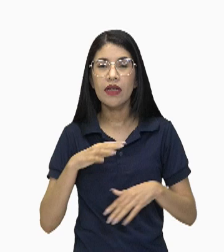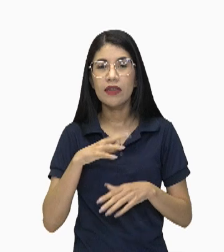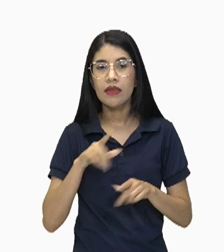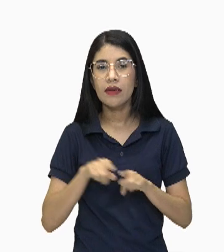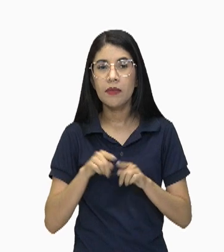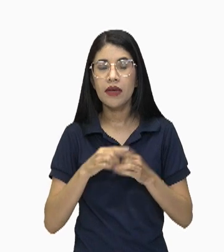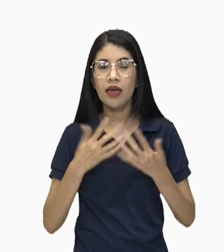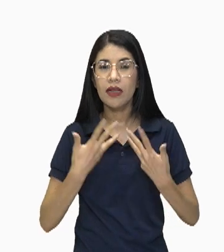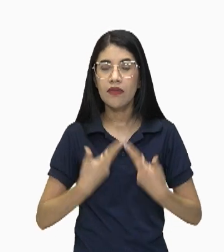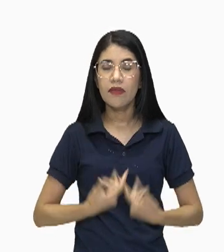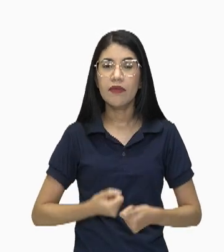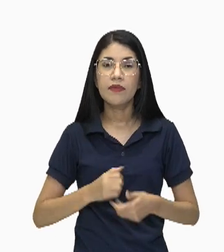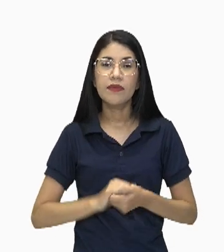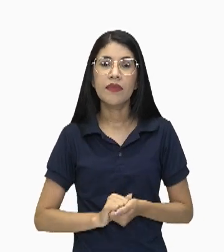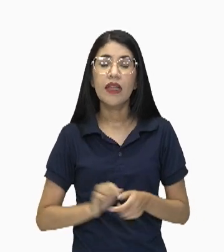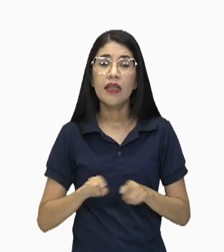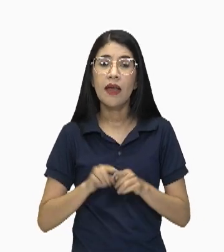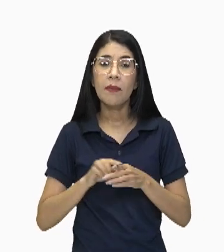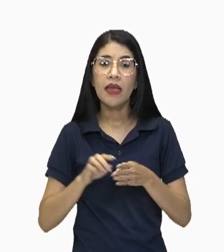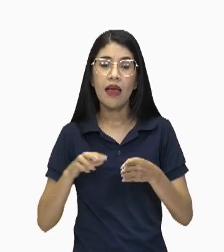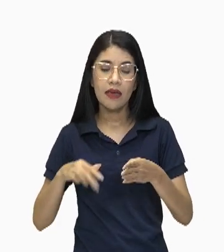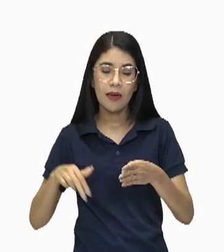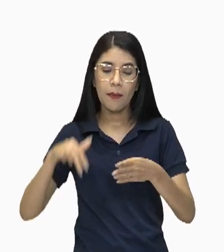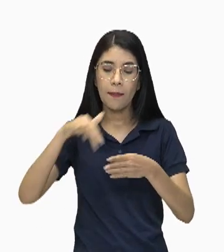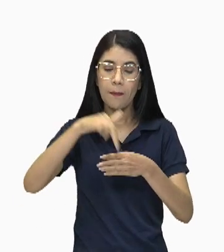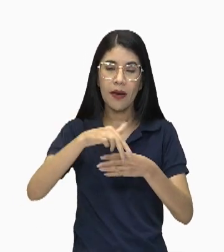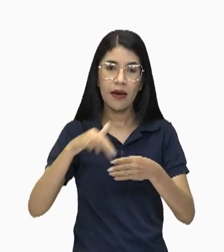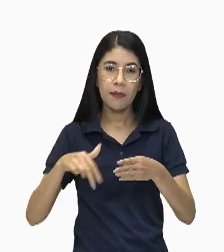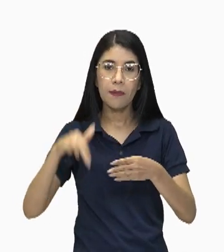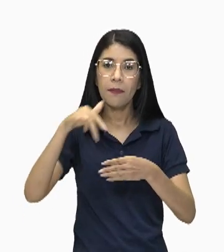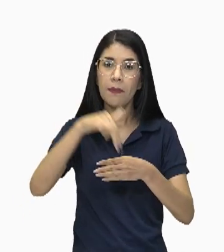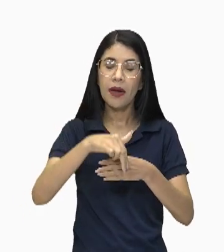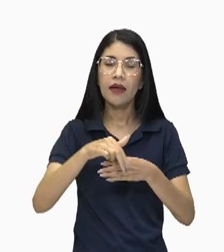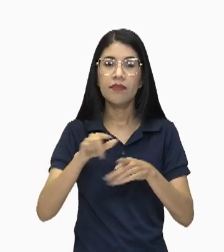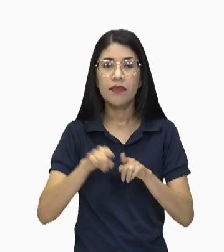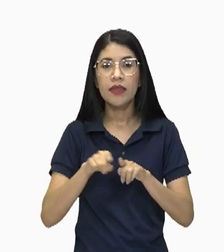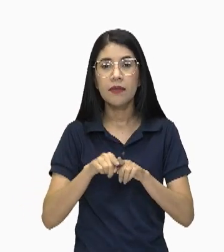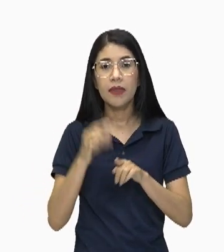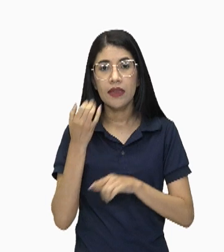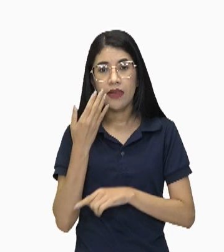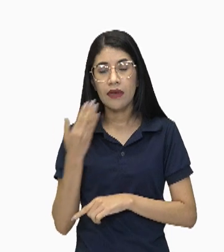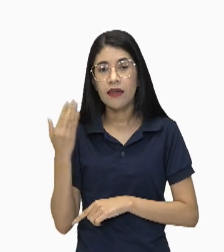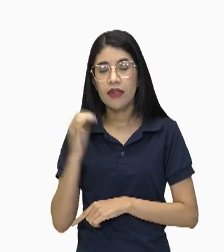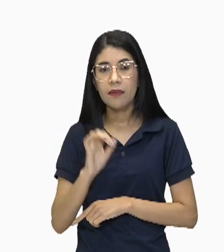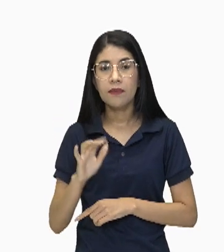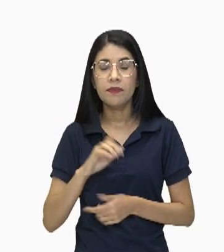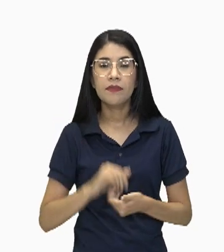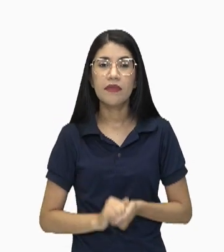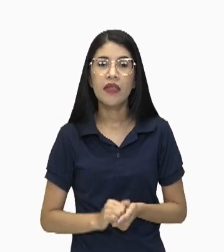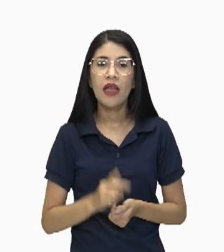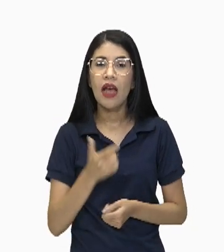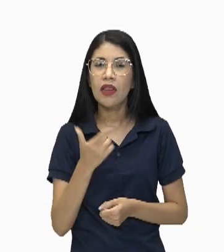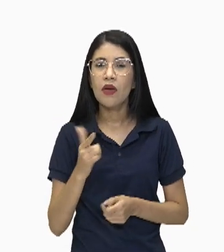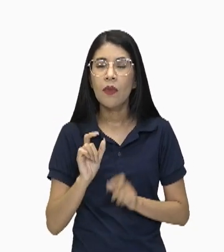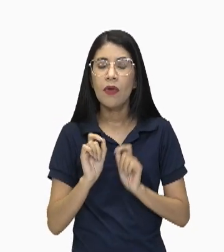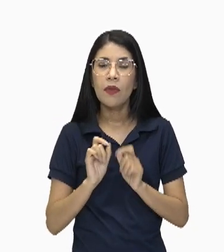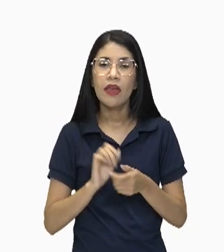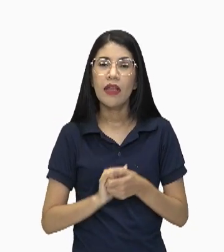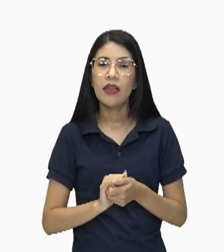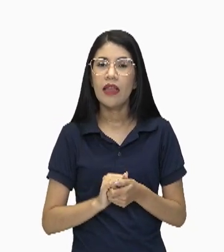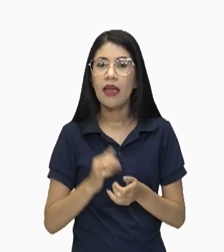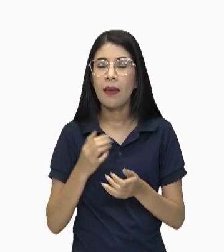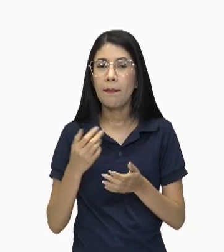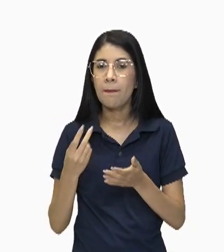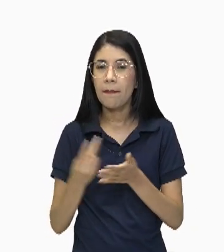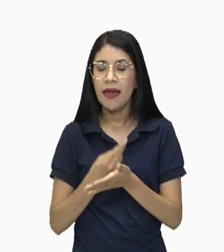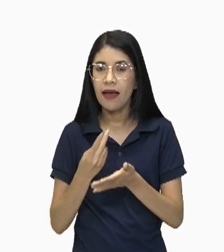corridas com barreiras, que são essas que aparecem na imagem para vocês. Nas corridas com barreiras, não se considera infração quando o